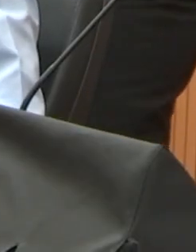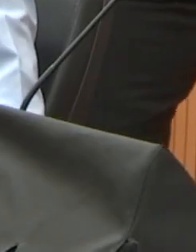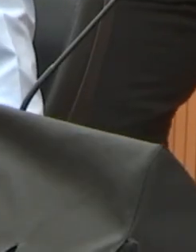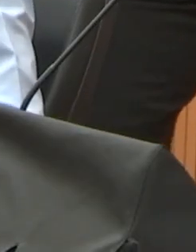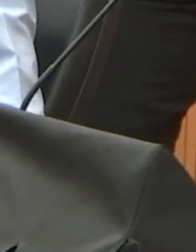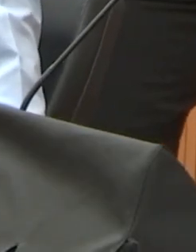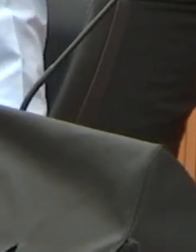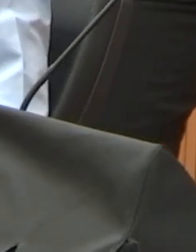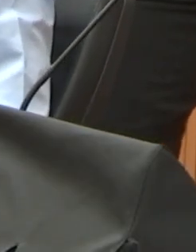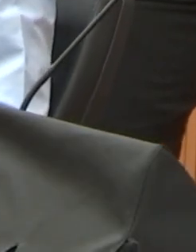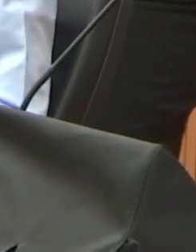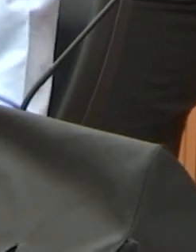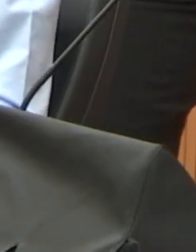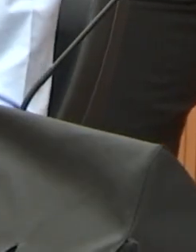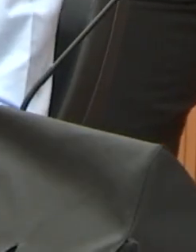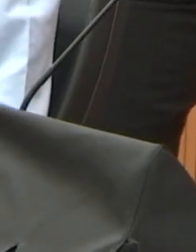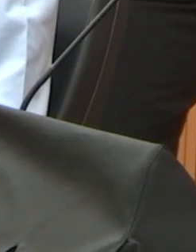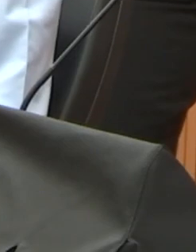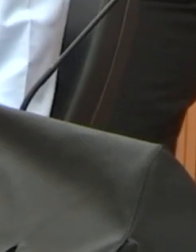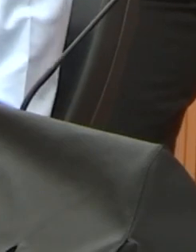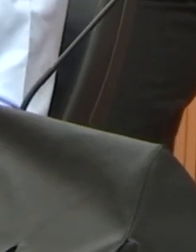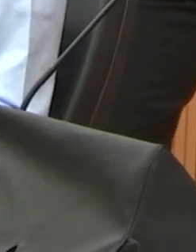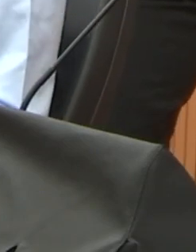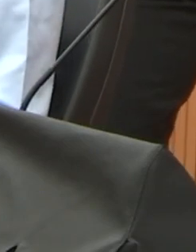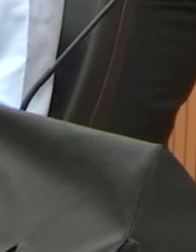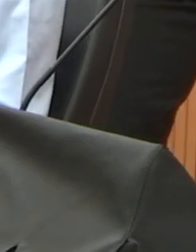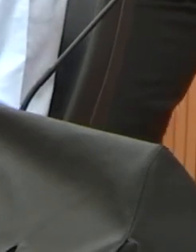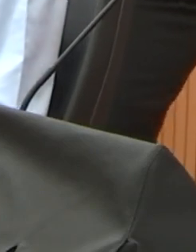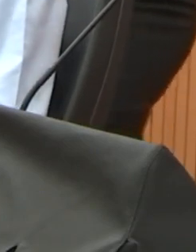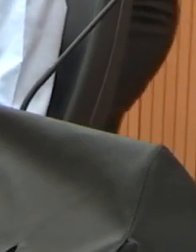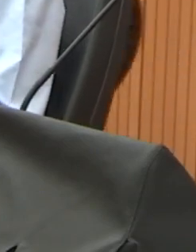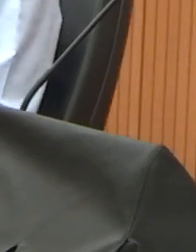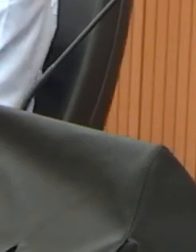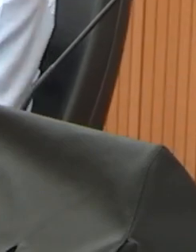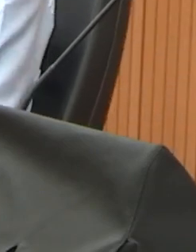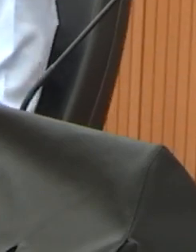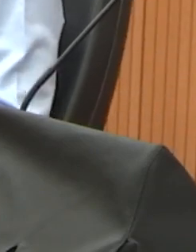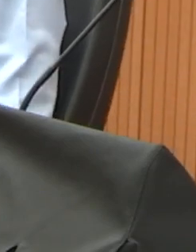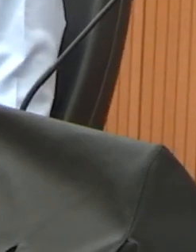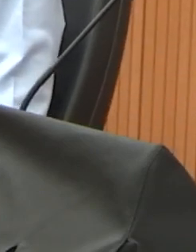outra consideração antes da gente passar adiante. Da minha parte, tranquilo. Ok.